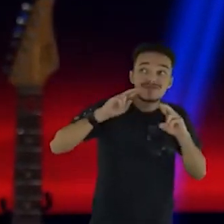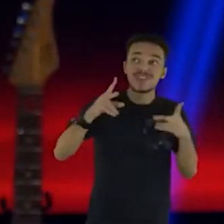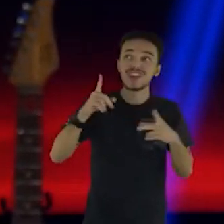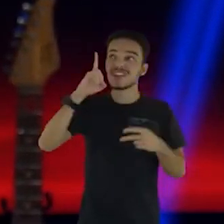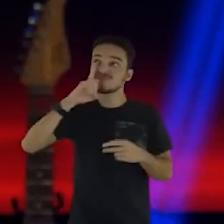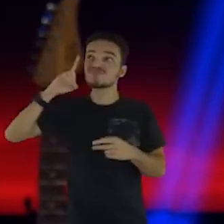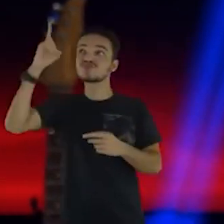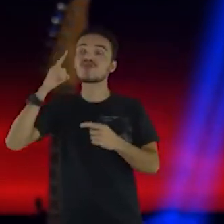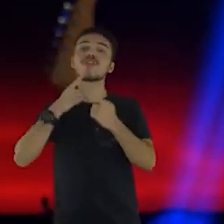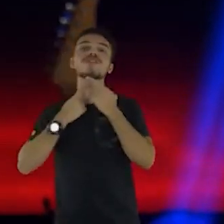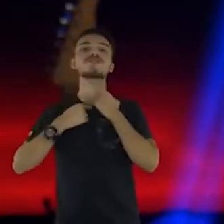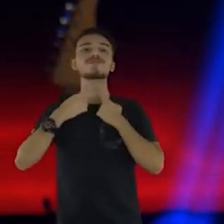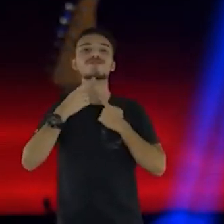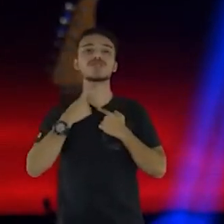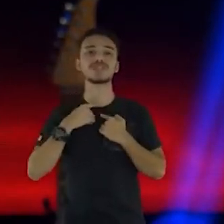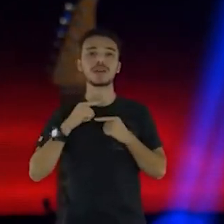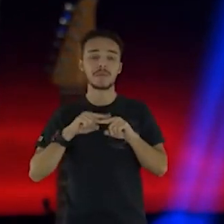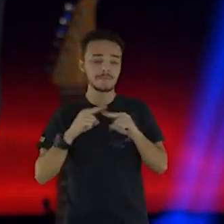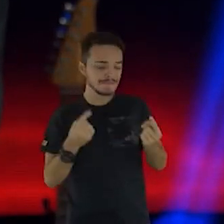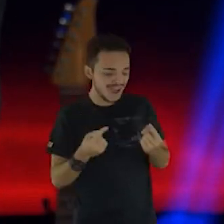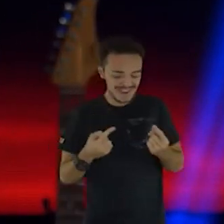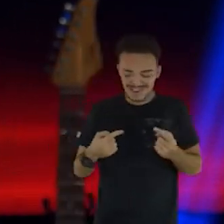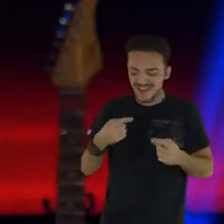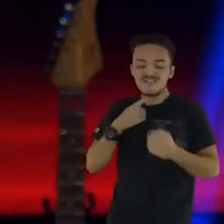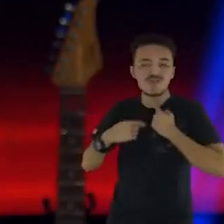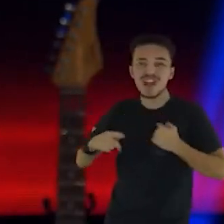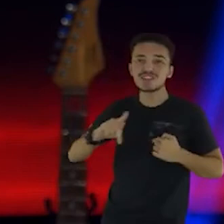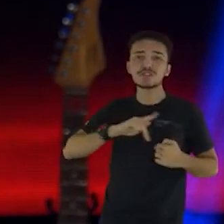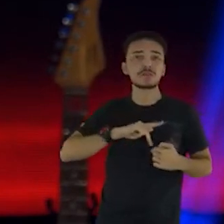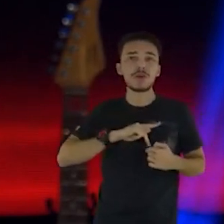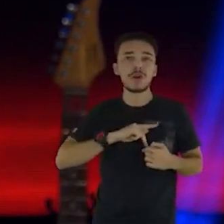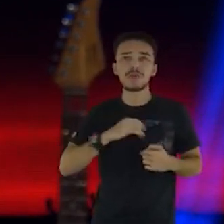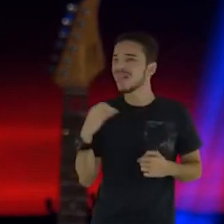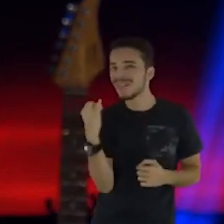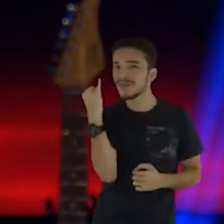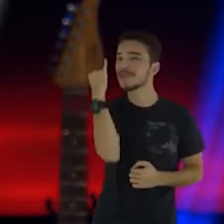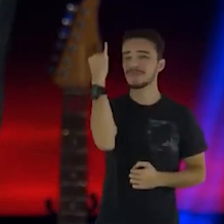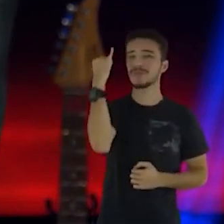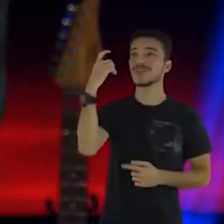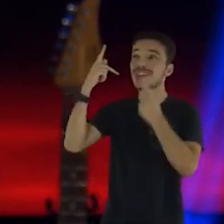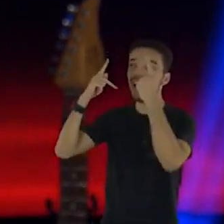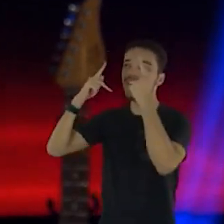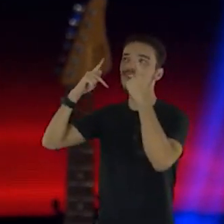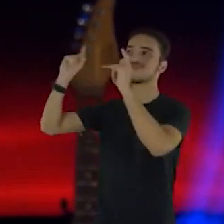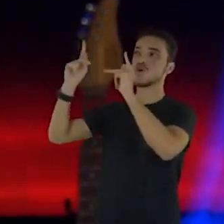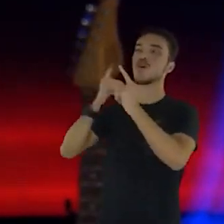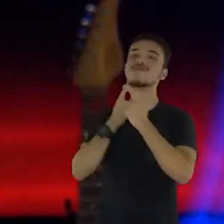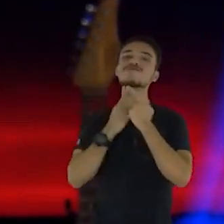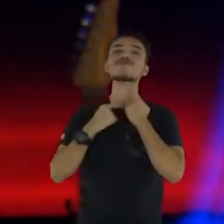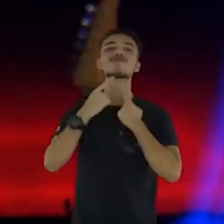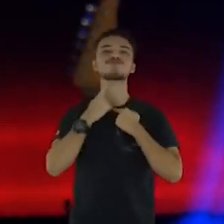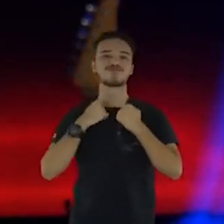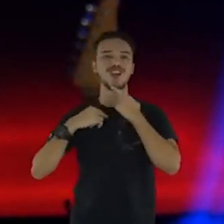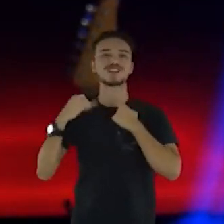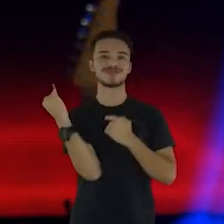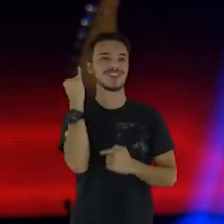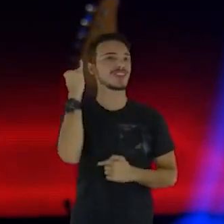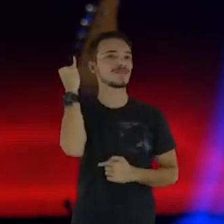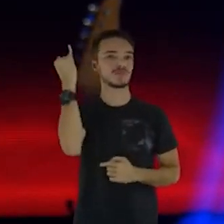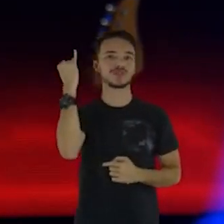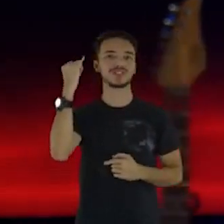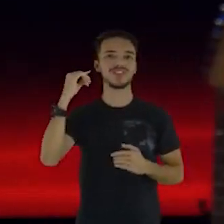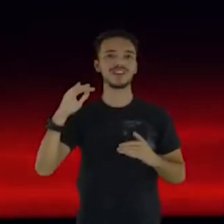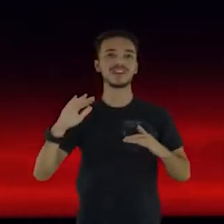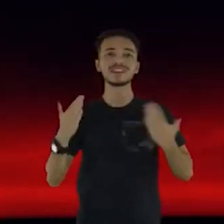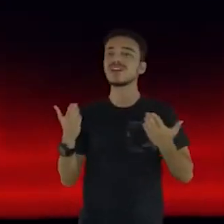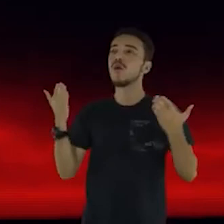importa mais o que o nosso eu quer, o que importa é o que o Senhor quer. Importa a Sua vontade, Senhor. Que a gente entenda isso